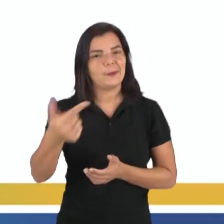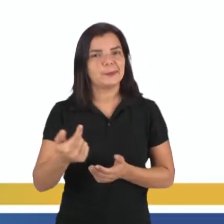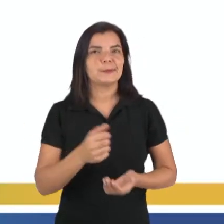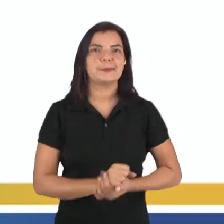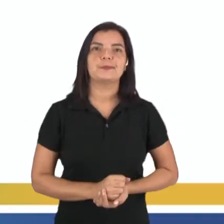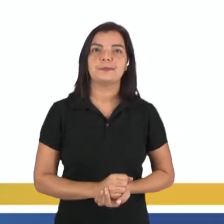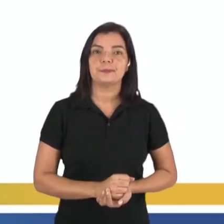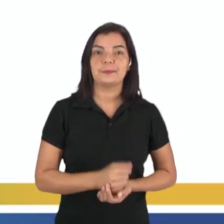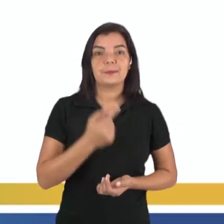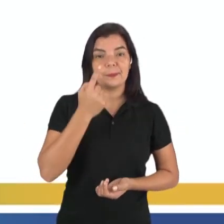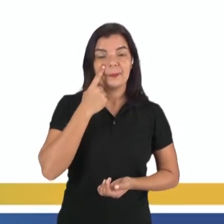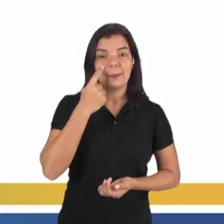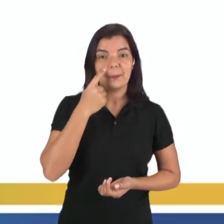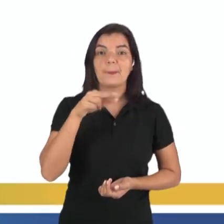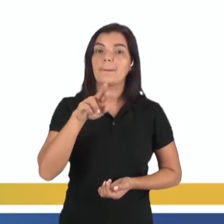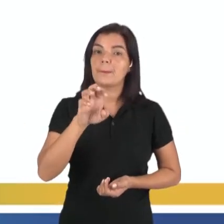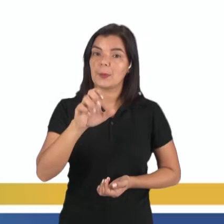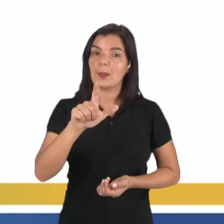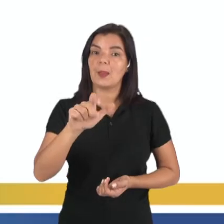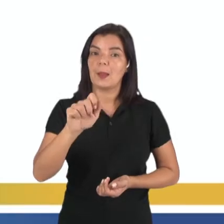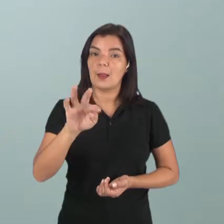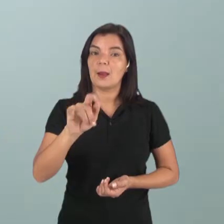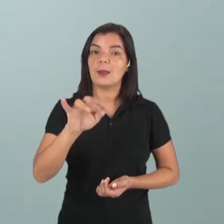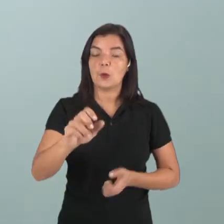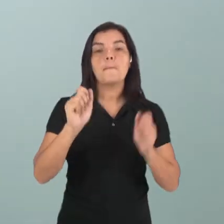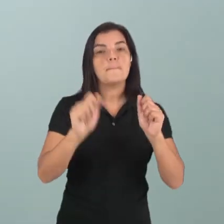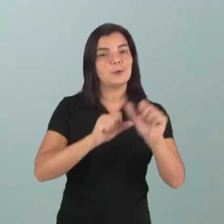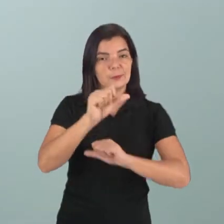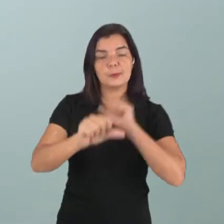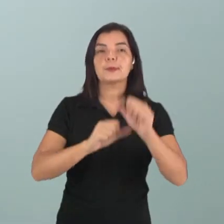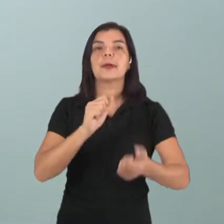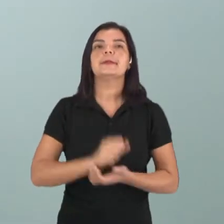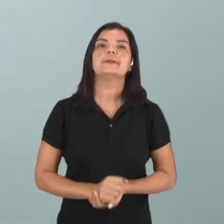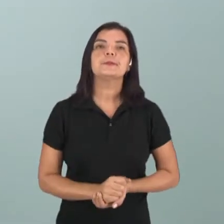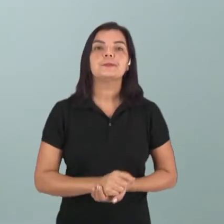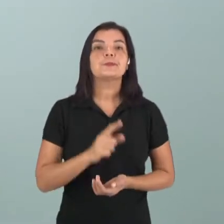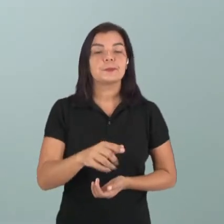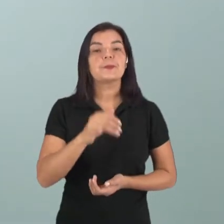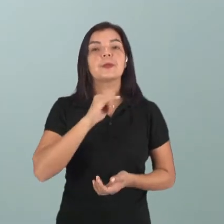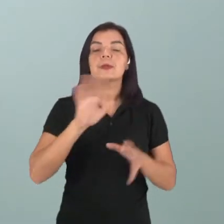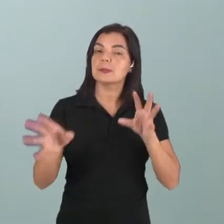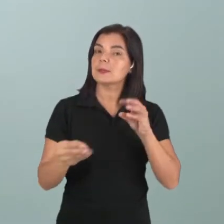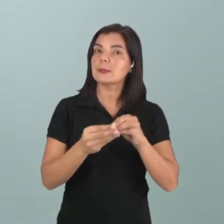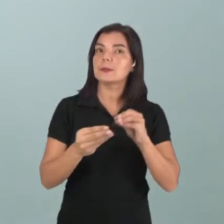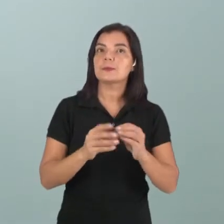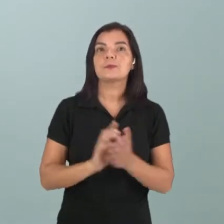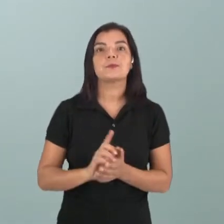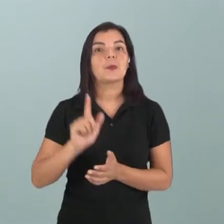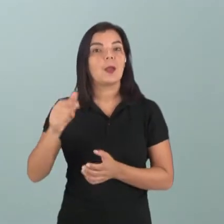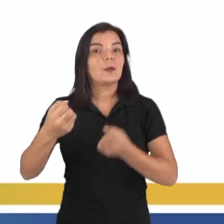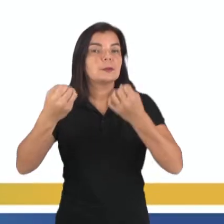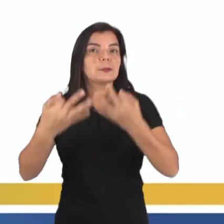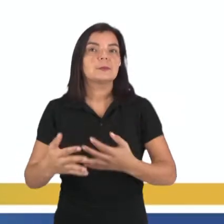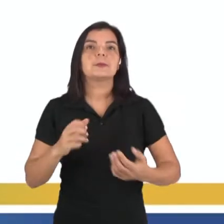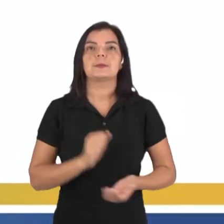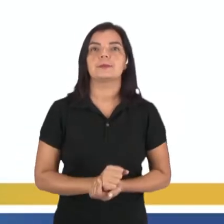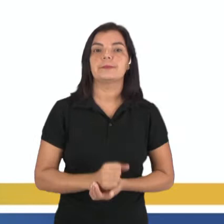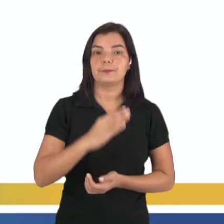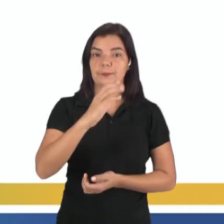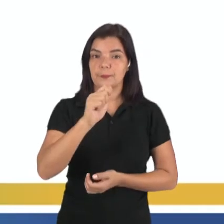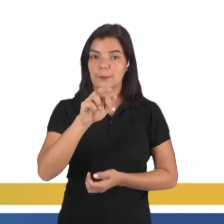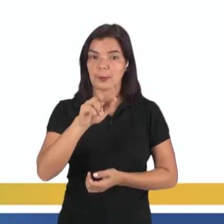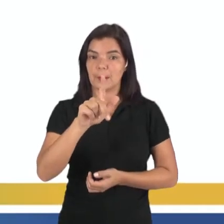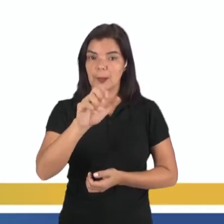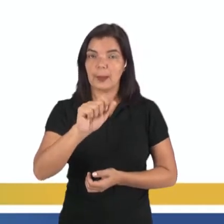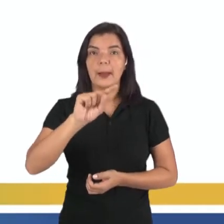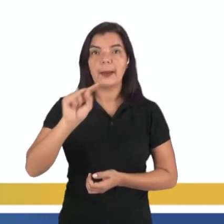bom? Então, o pronome relativo ele pode ser trocado por outro pronome relativo. Essas são as restritivas. Olha as explicativas. Carla,